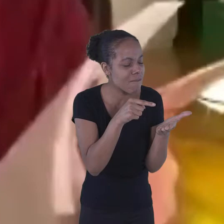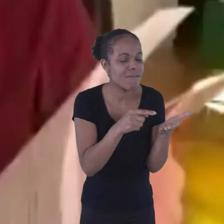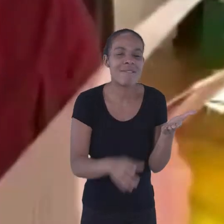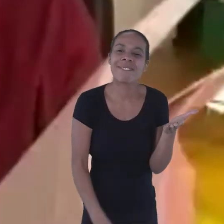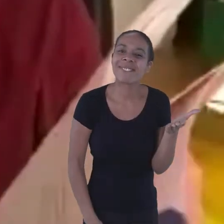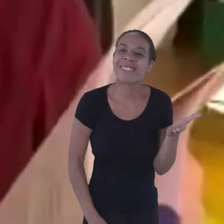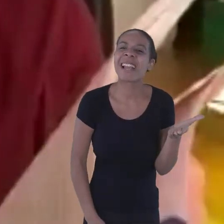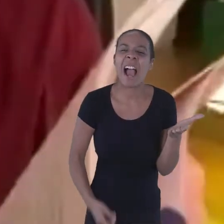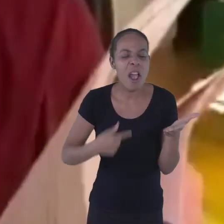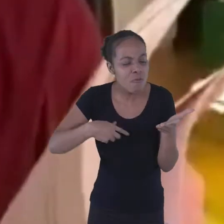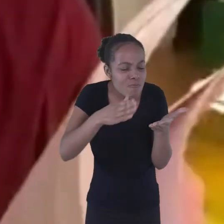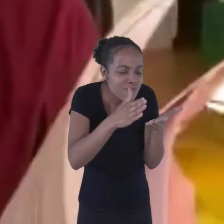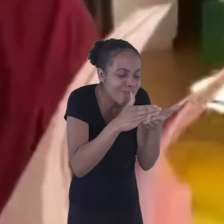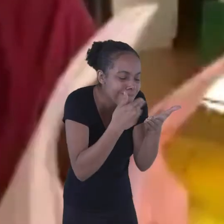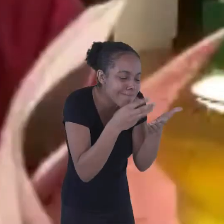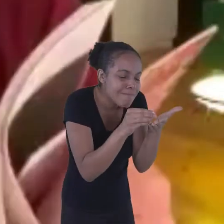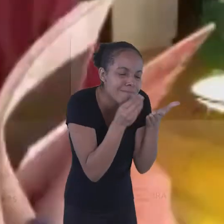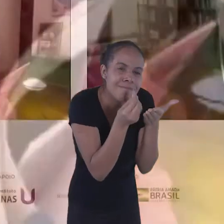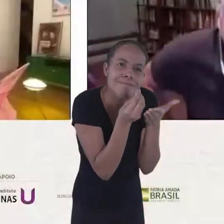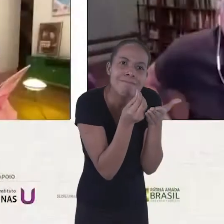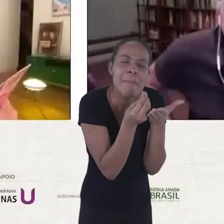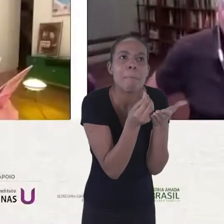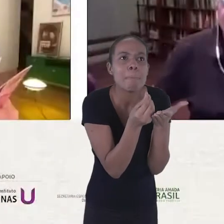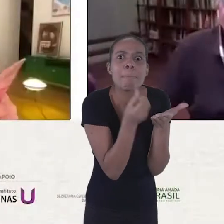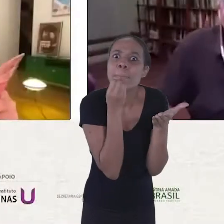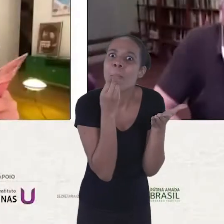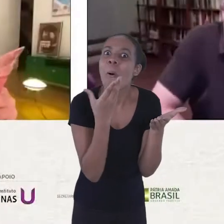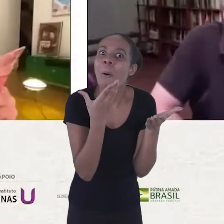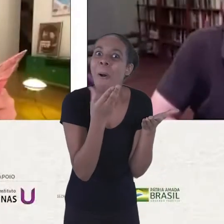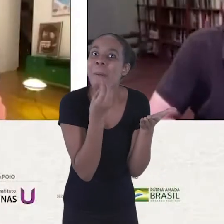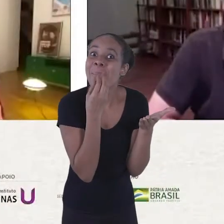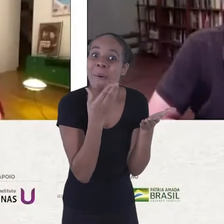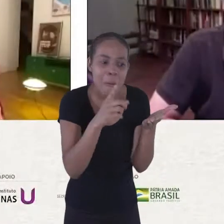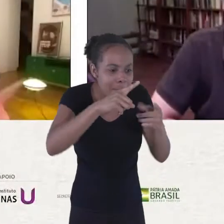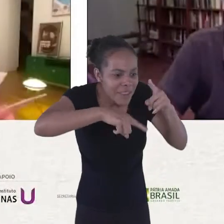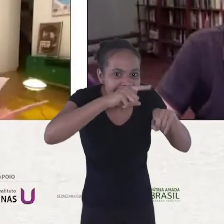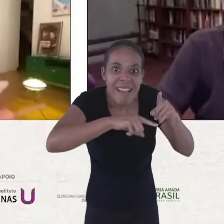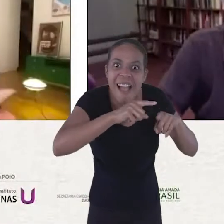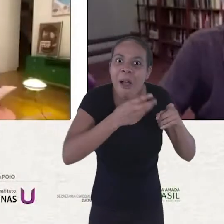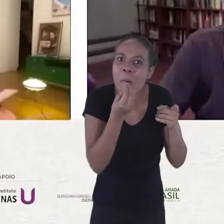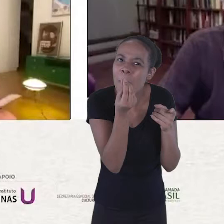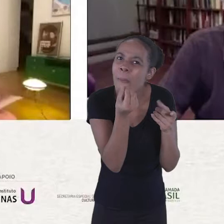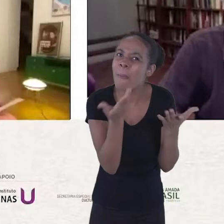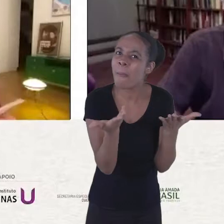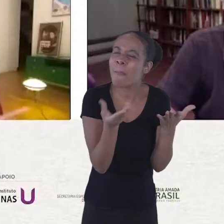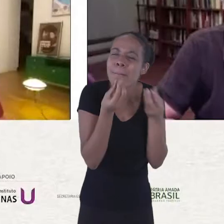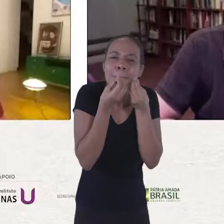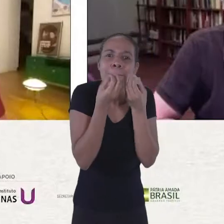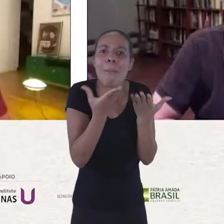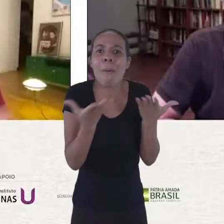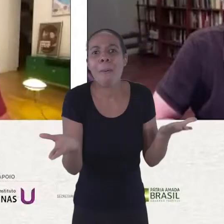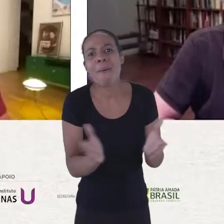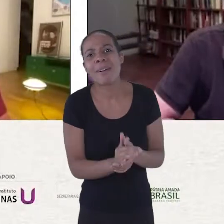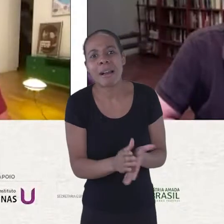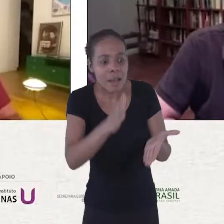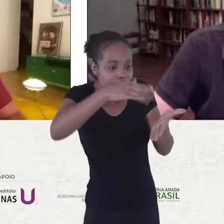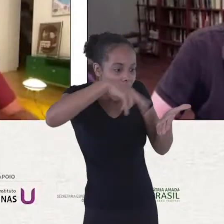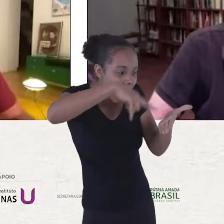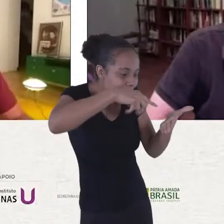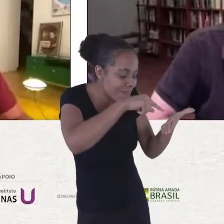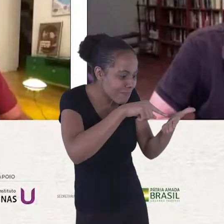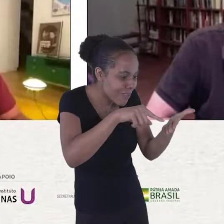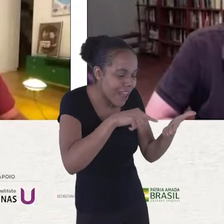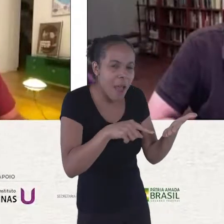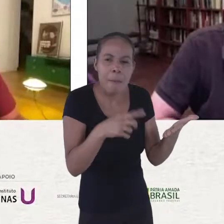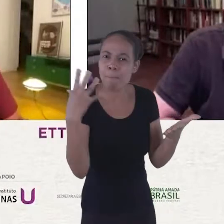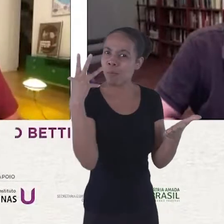Aí eu peguei as folhas, o papel é bom, o livro é bonito, né? É um livro bonito.